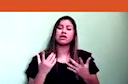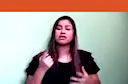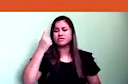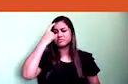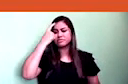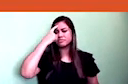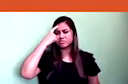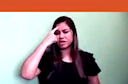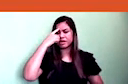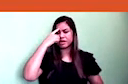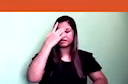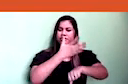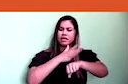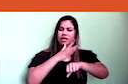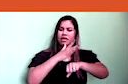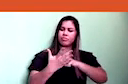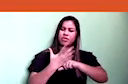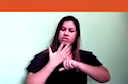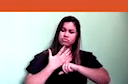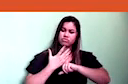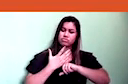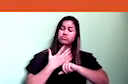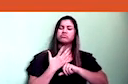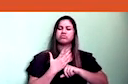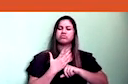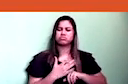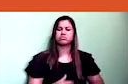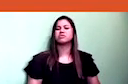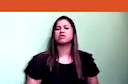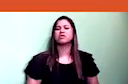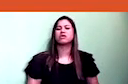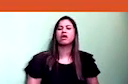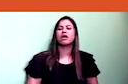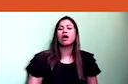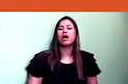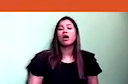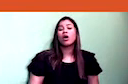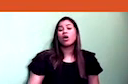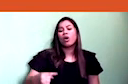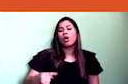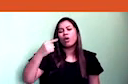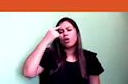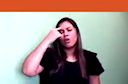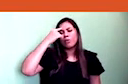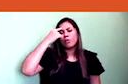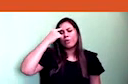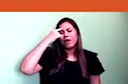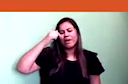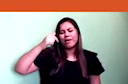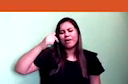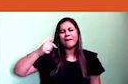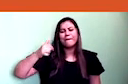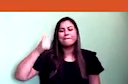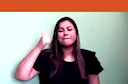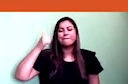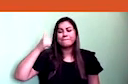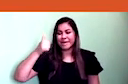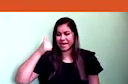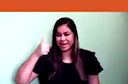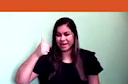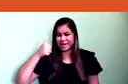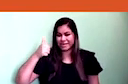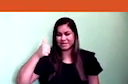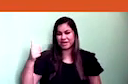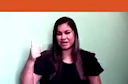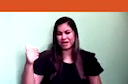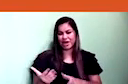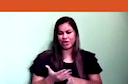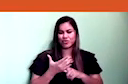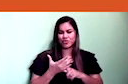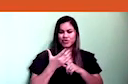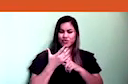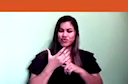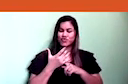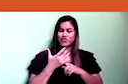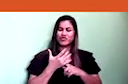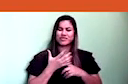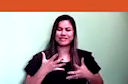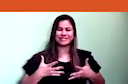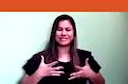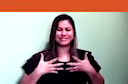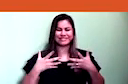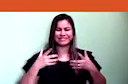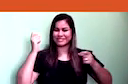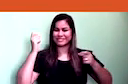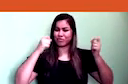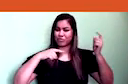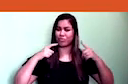emocional. O pensamento saudável melhora o nosso humor, então procure pensar, né, de uma maneira